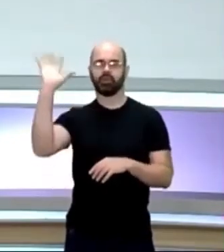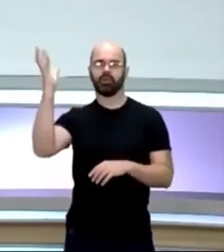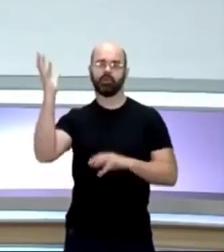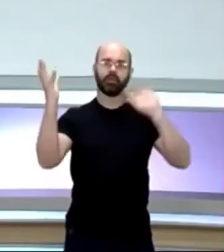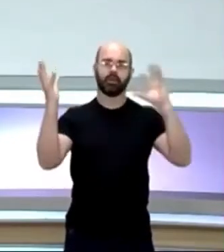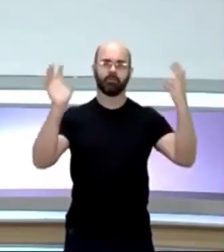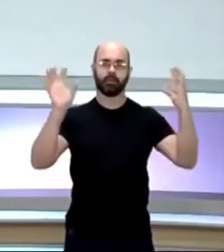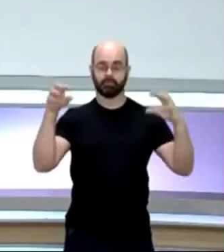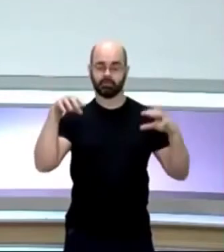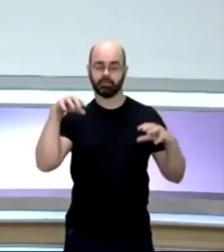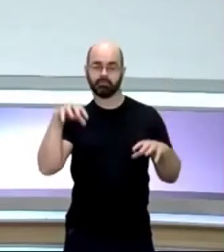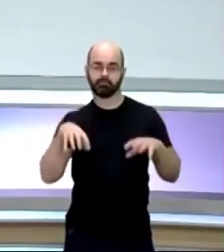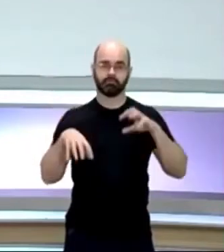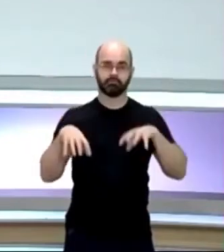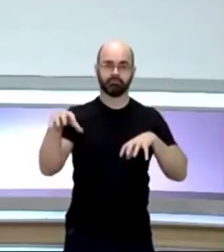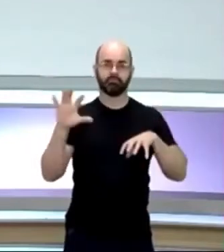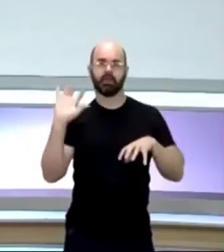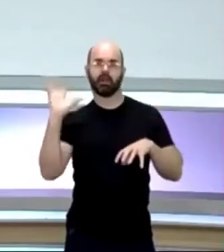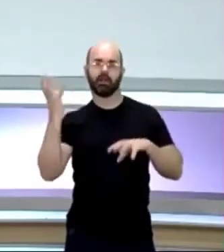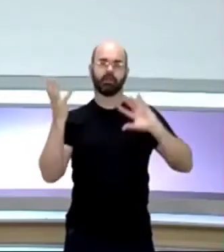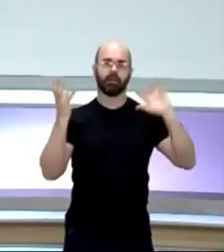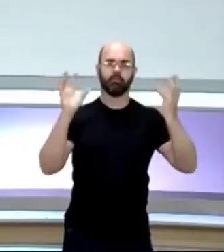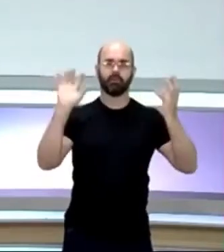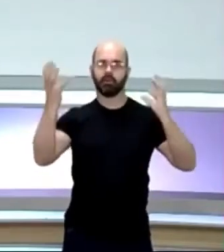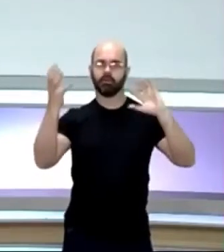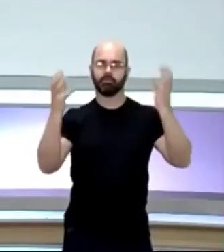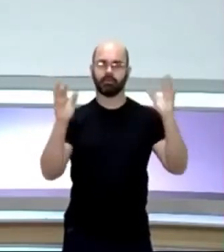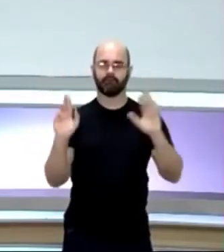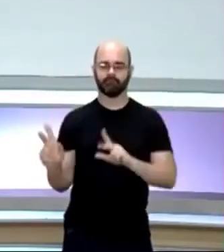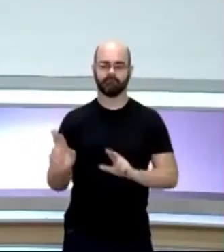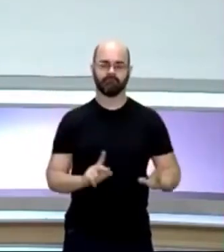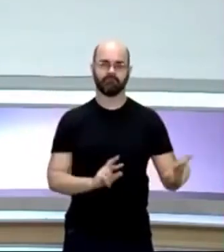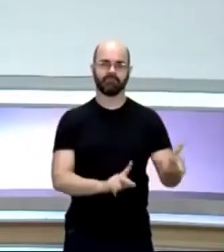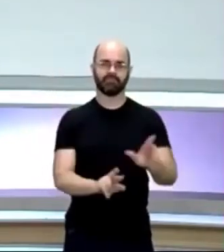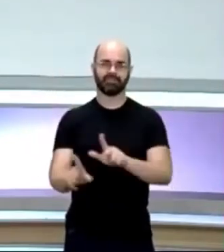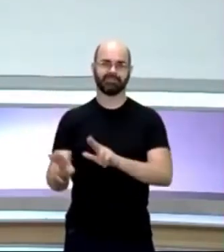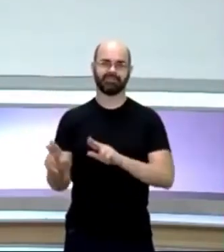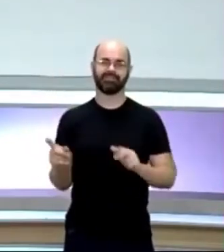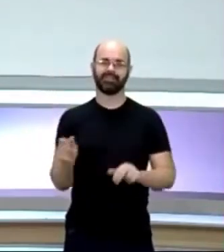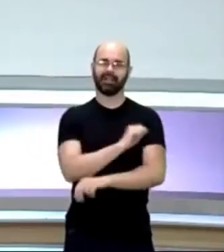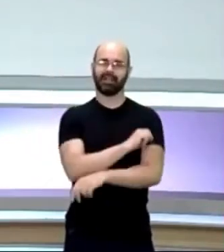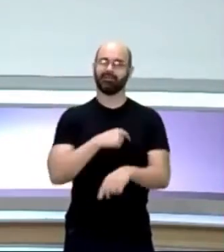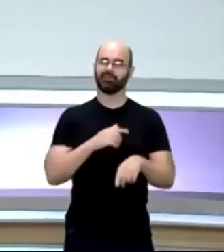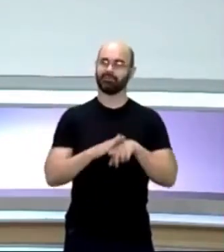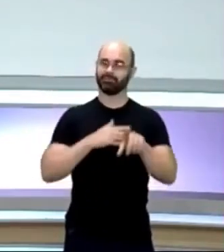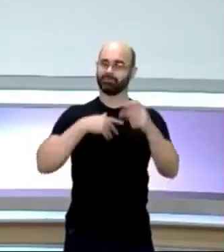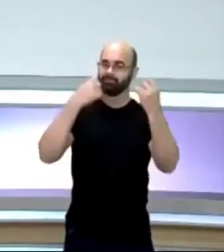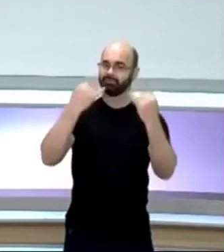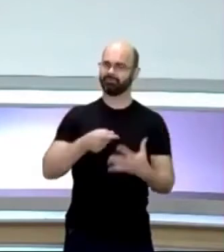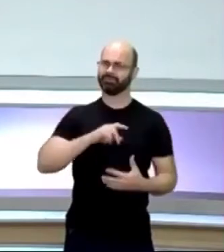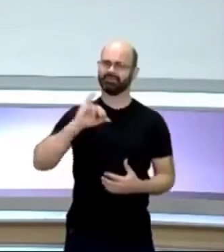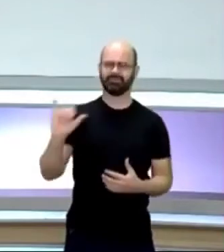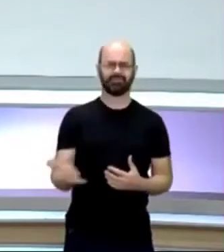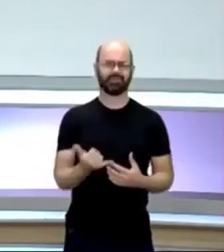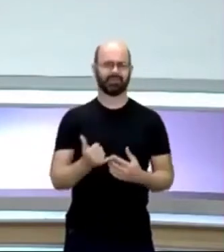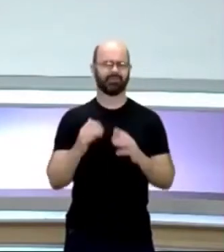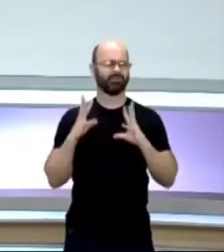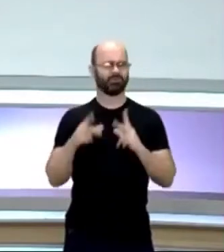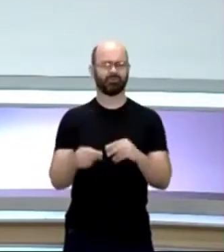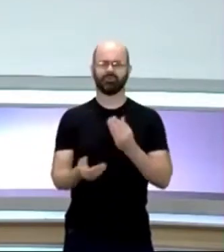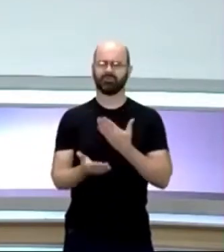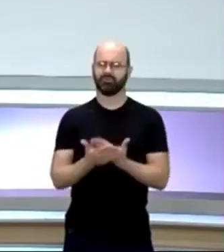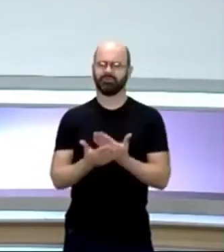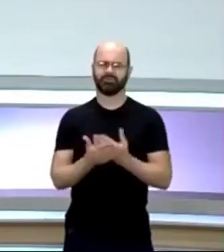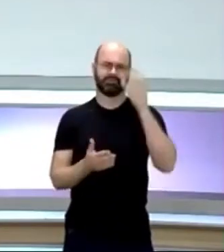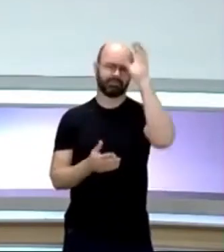aula de geografia. Então, é o que eu falo para os meus alunos. Tudo que vier é lucro. Aproveitem, estudem.